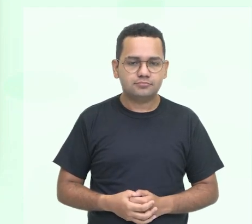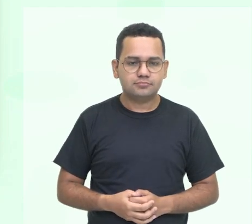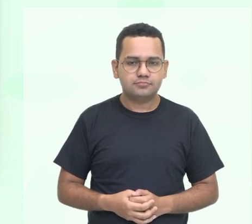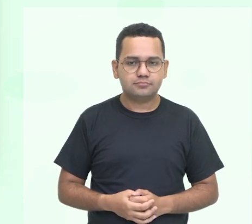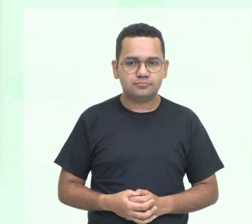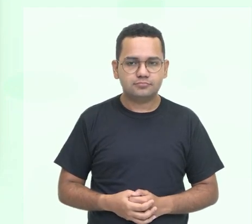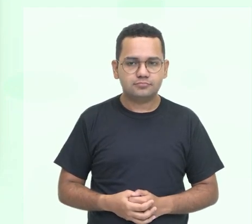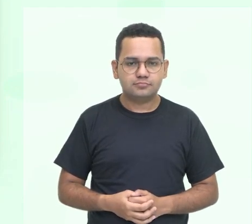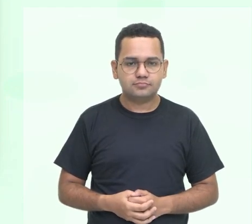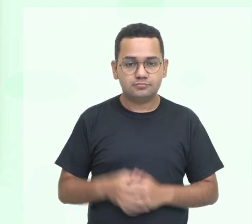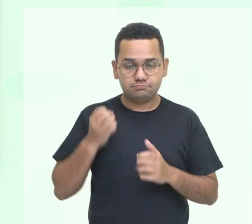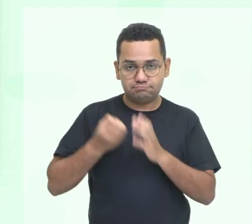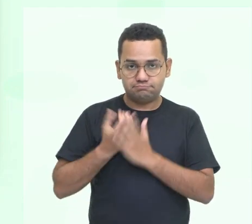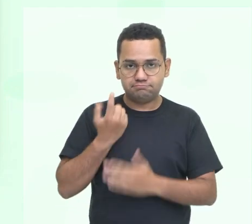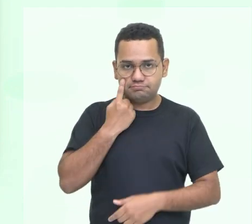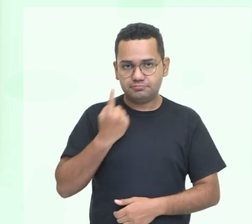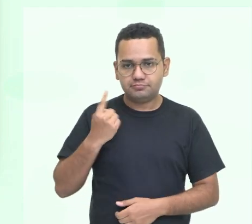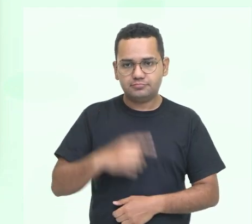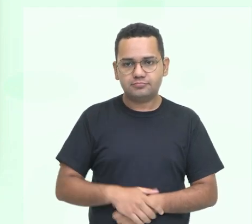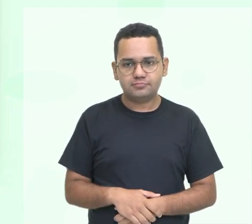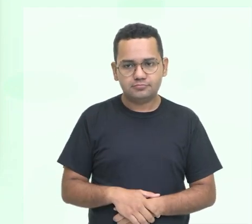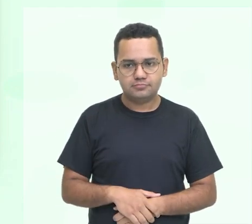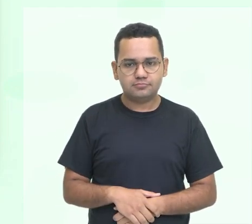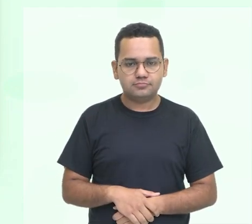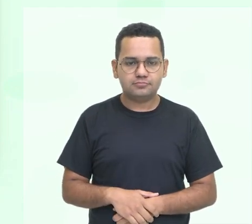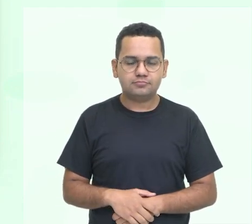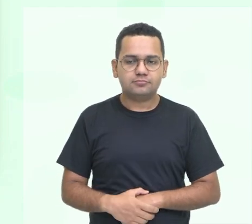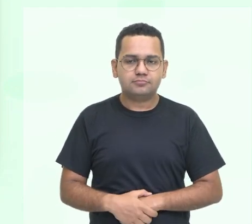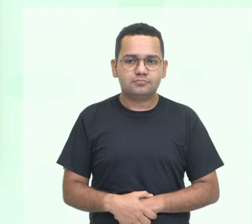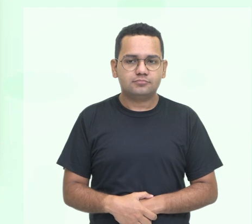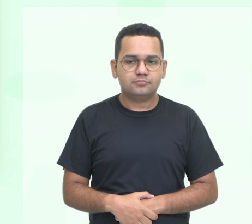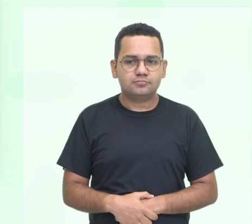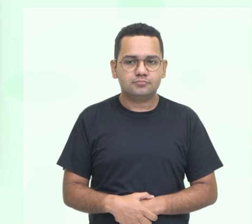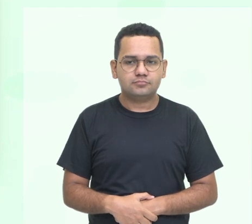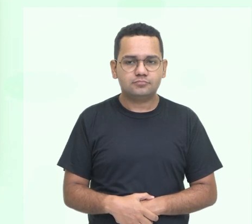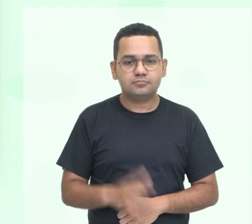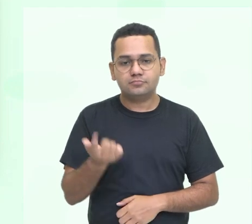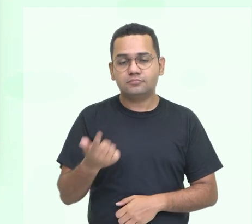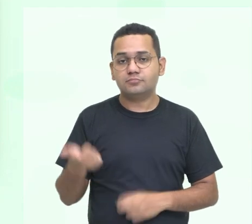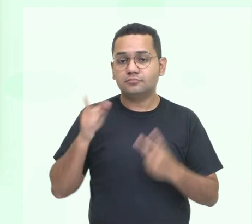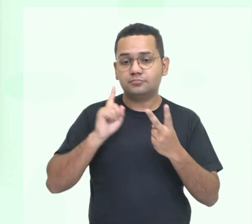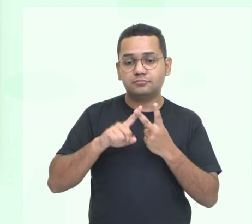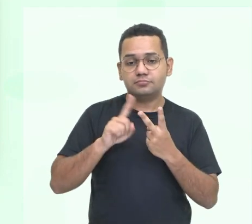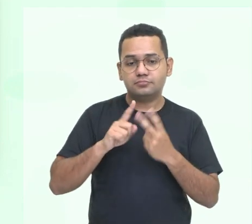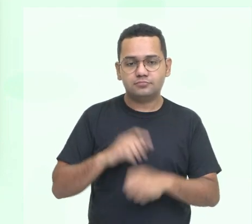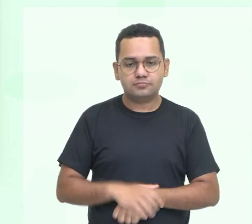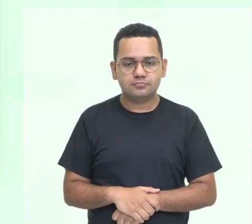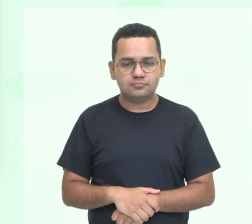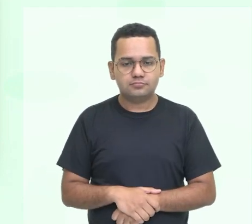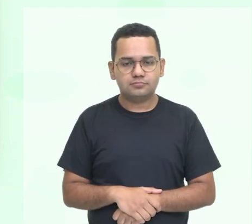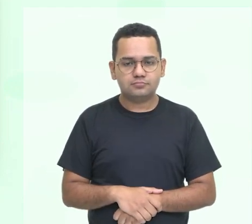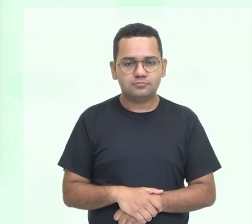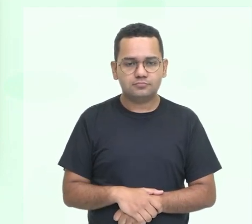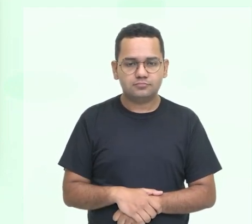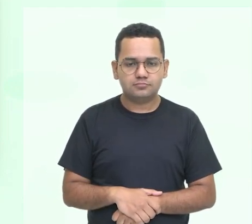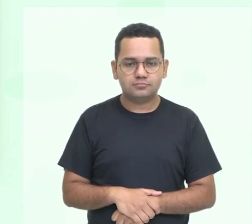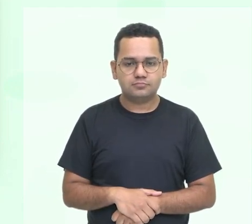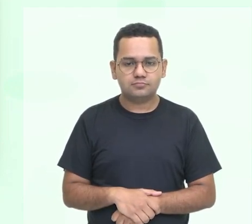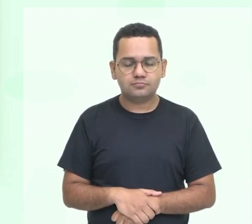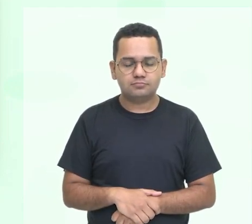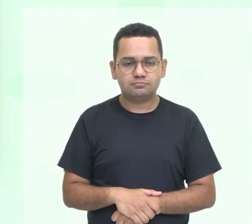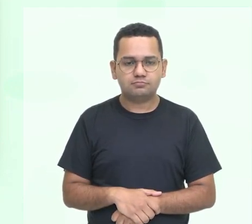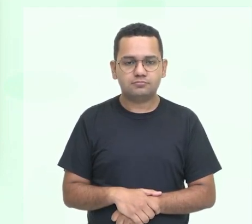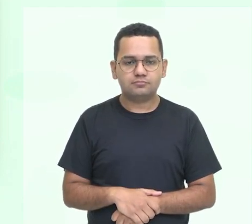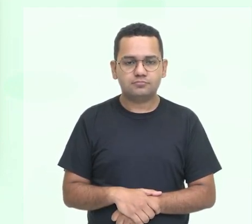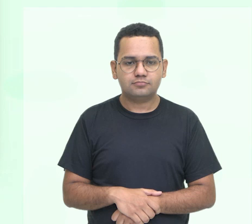né, a criação desse programa de assistência, né, além como a implementação das políticas efetivas de